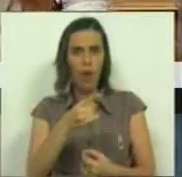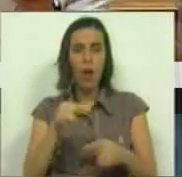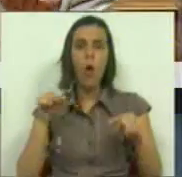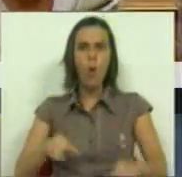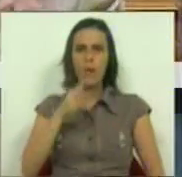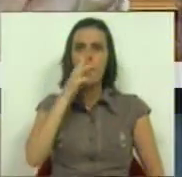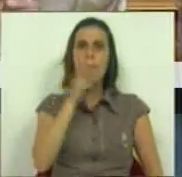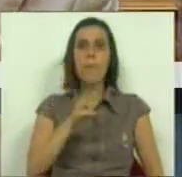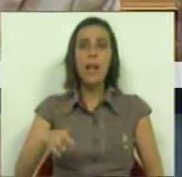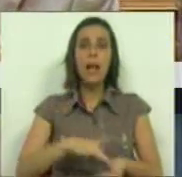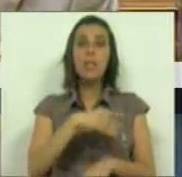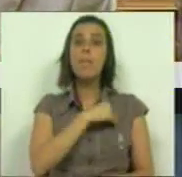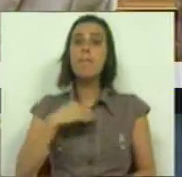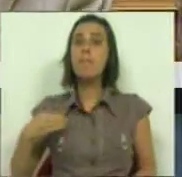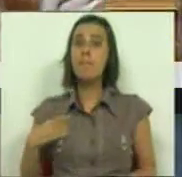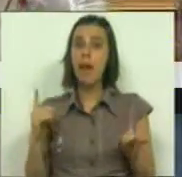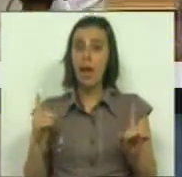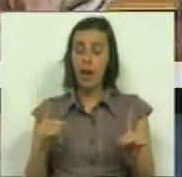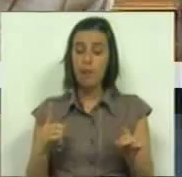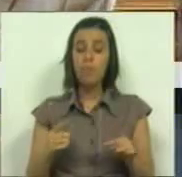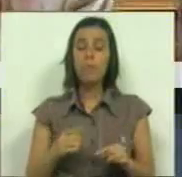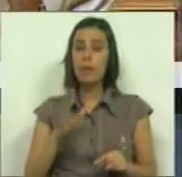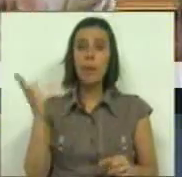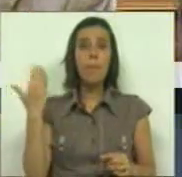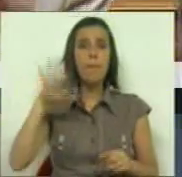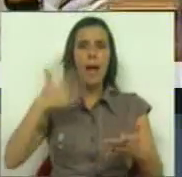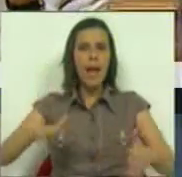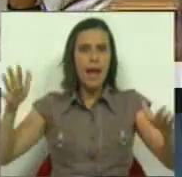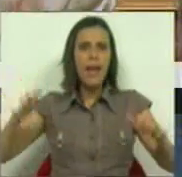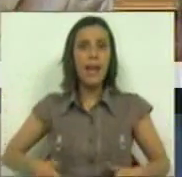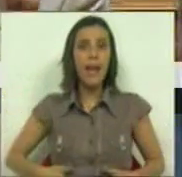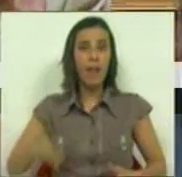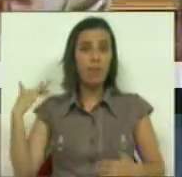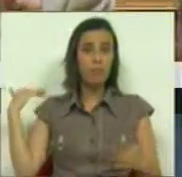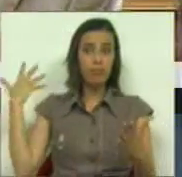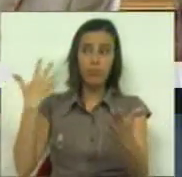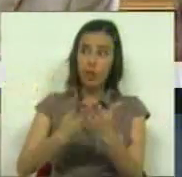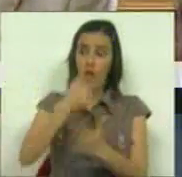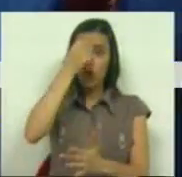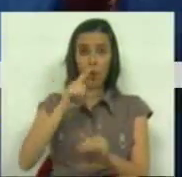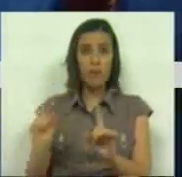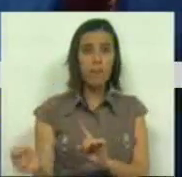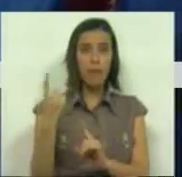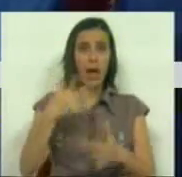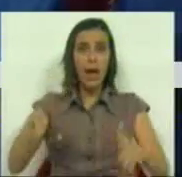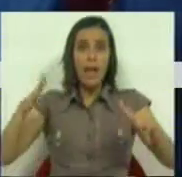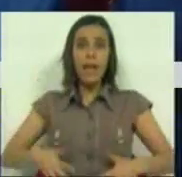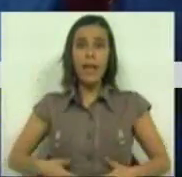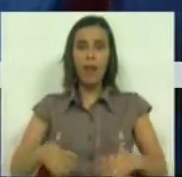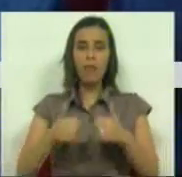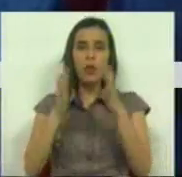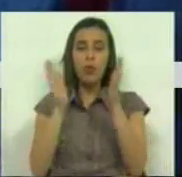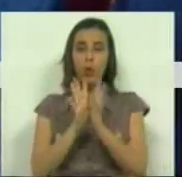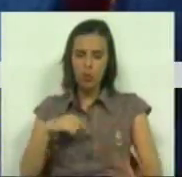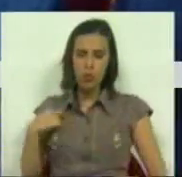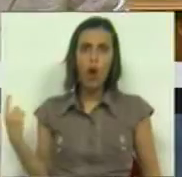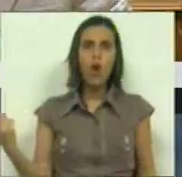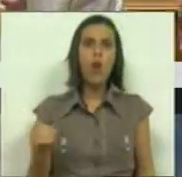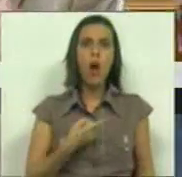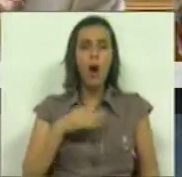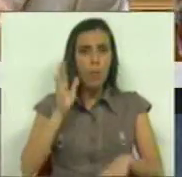tem hoje milhares de médicos que fazem uma das maiores greves que estão na história, em nome de todos